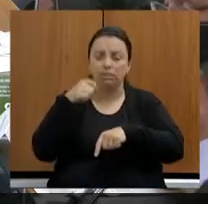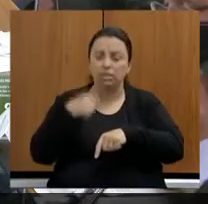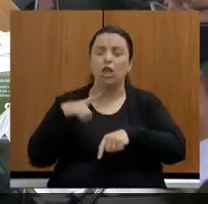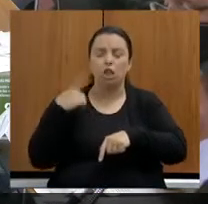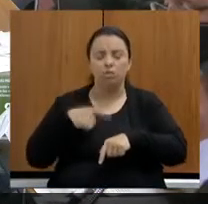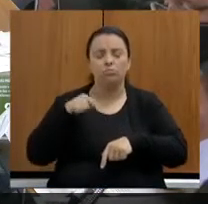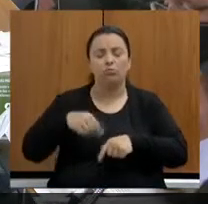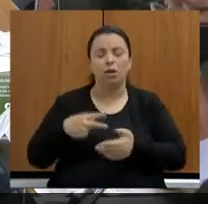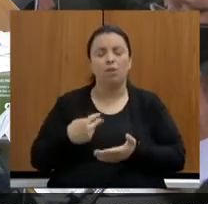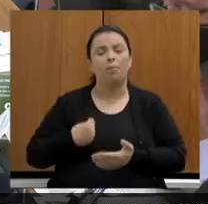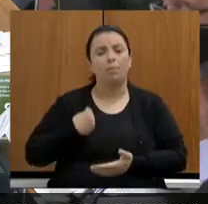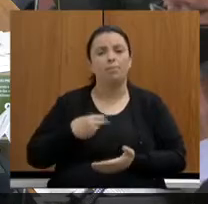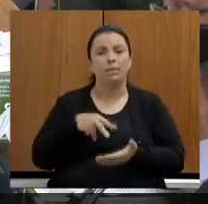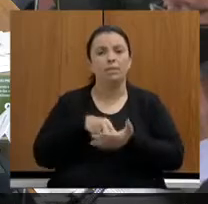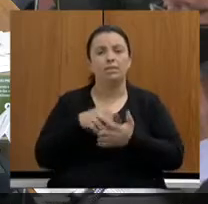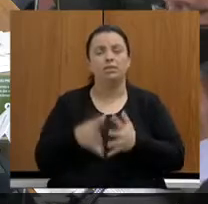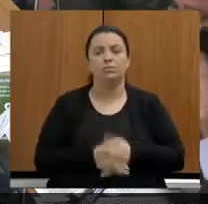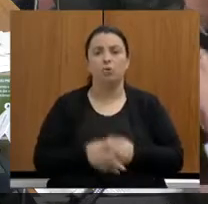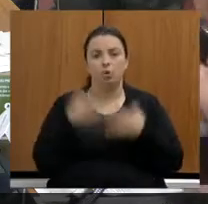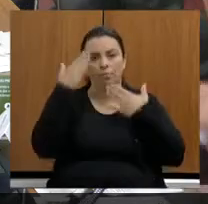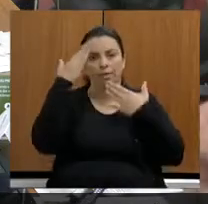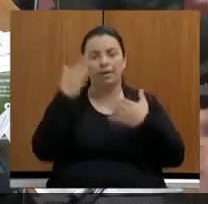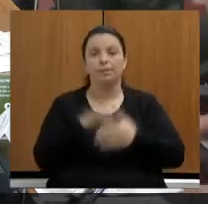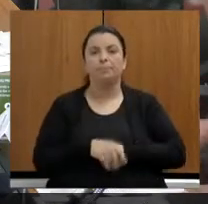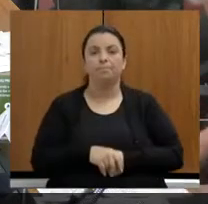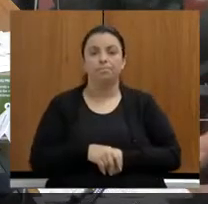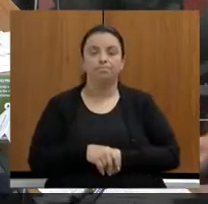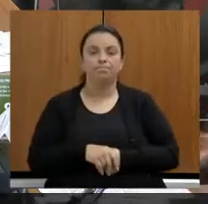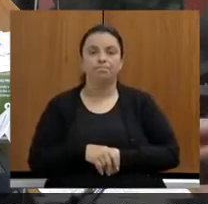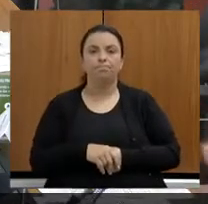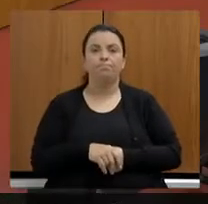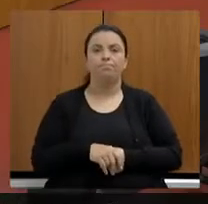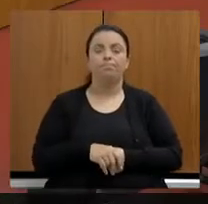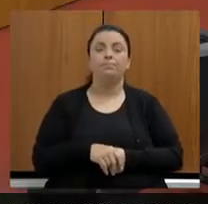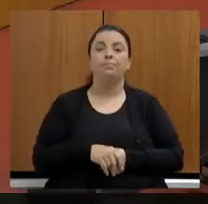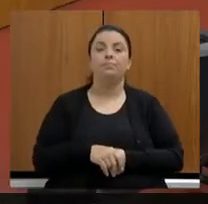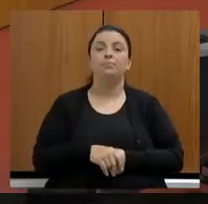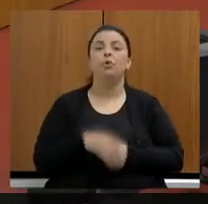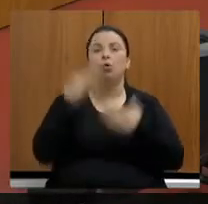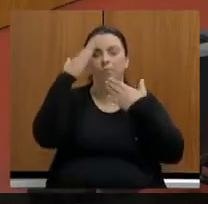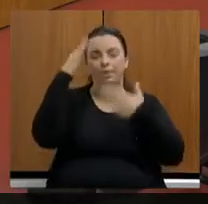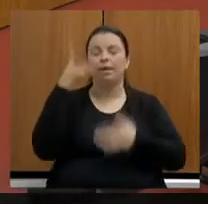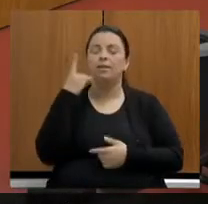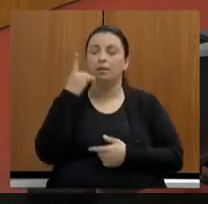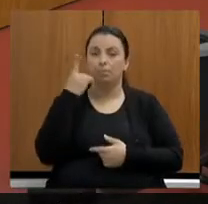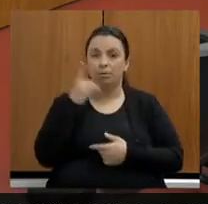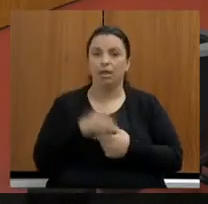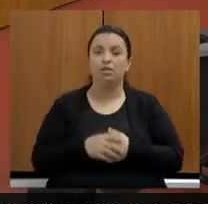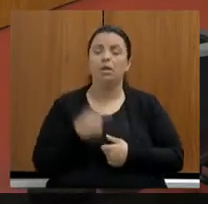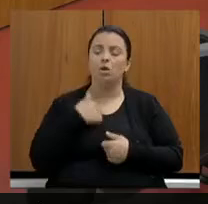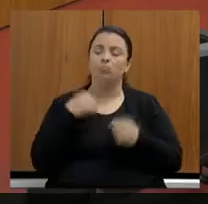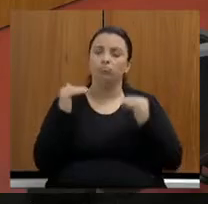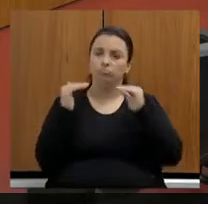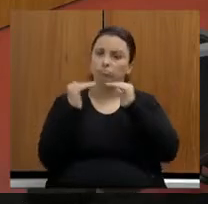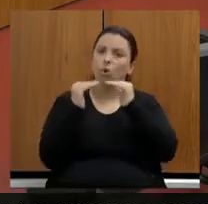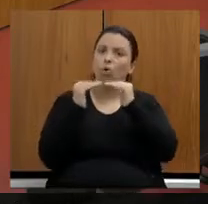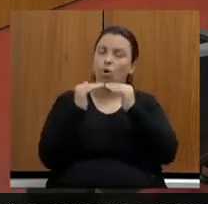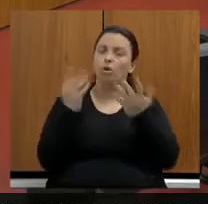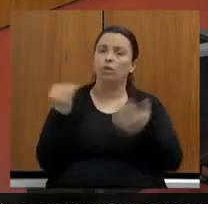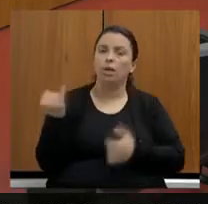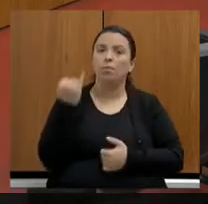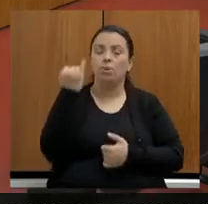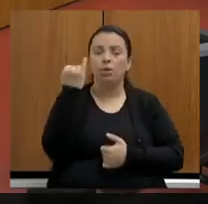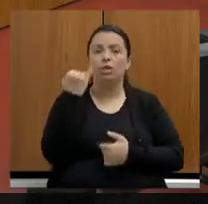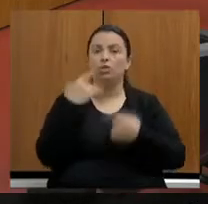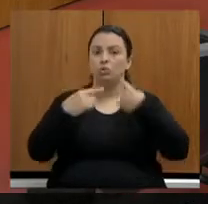Obrigada com a palavra para suas considerações obrigada a deputada eu queria eu concordo que é muito importante a gente fazer um bom